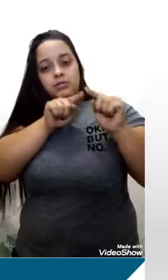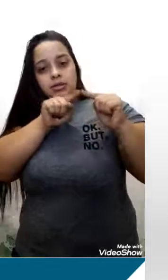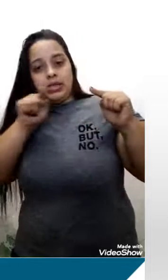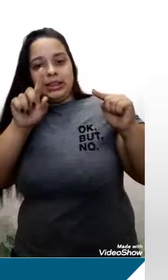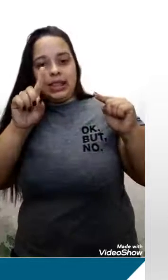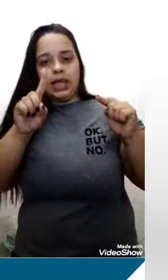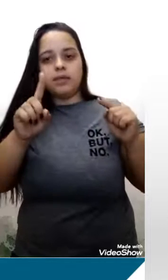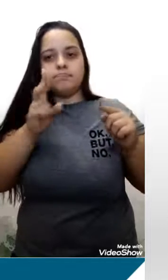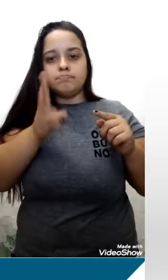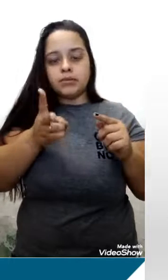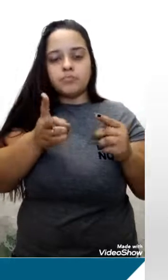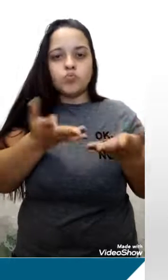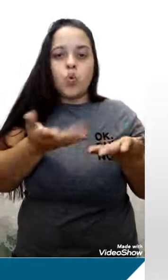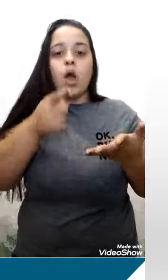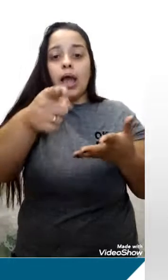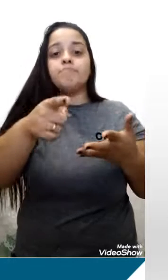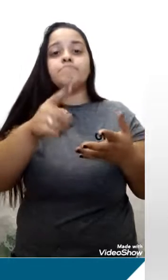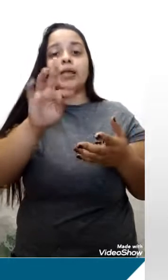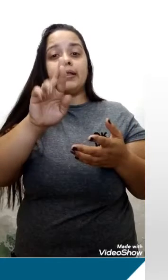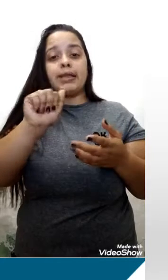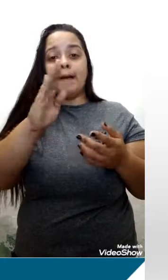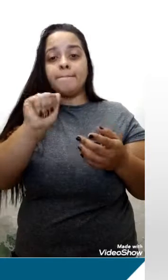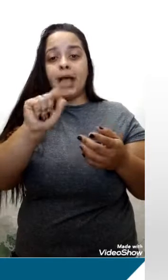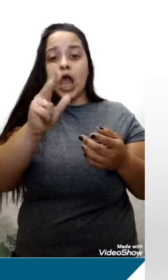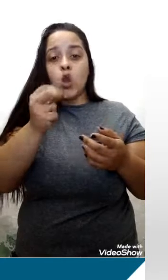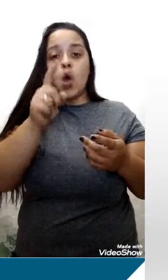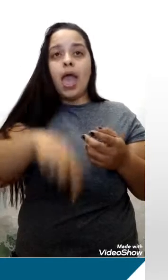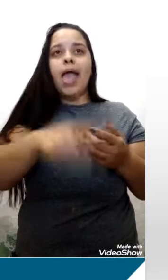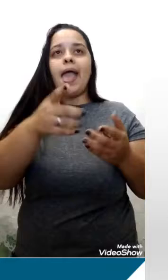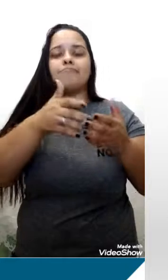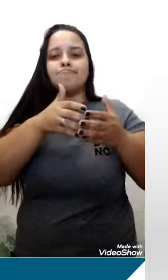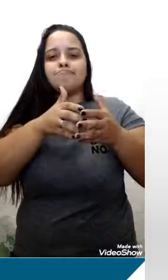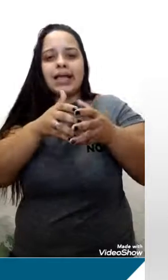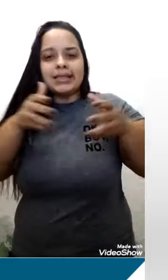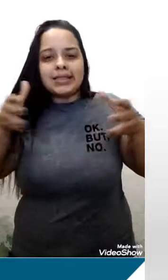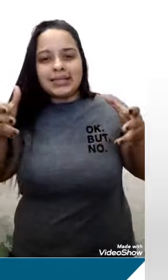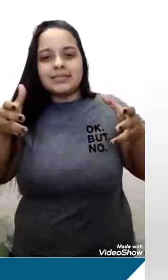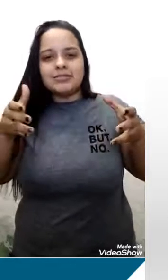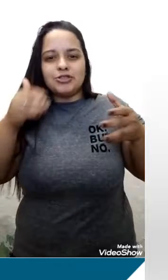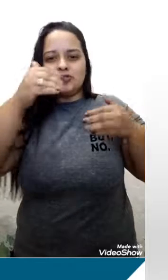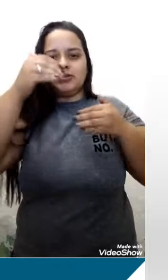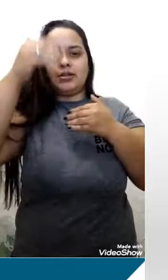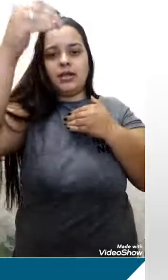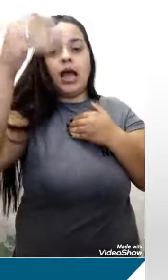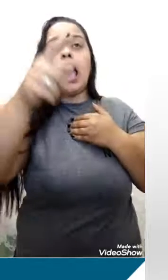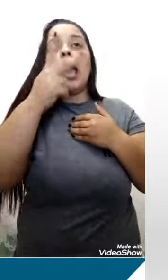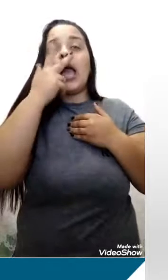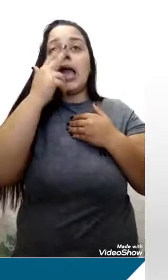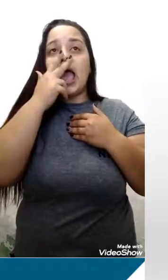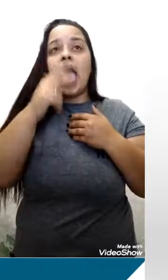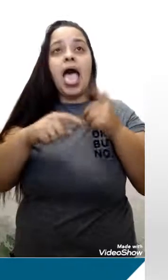Dizemos também, né, que o trabalho ele é uma grandeza escalar, porque ele é o produto